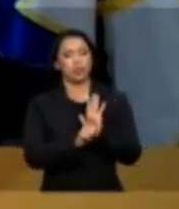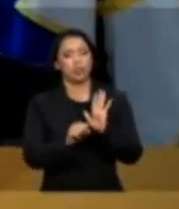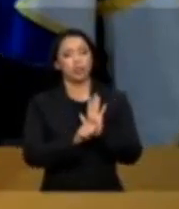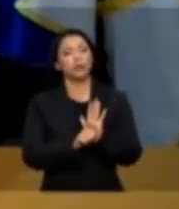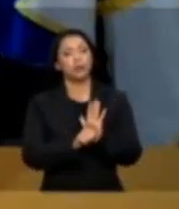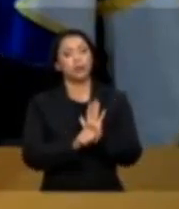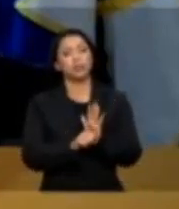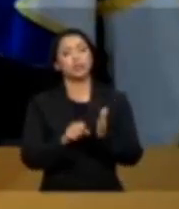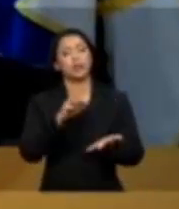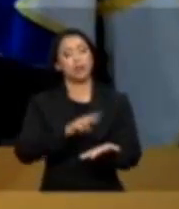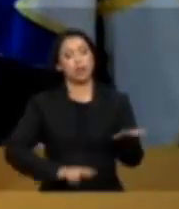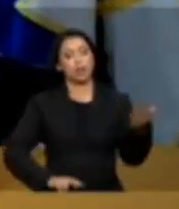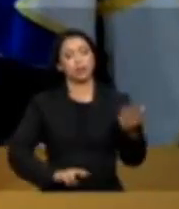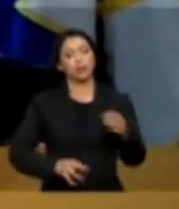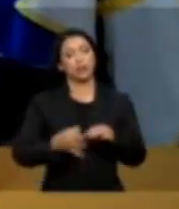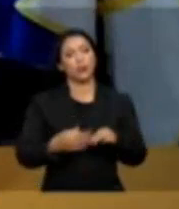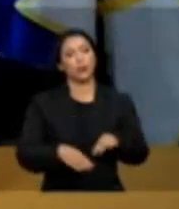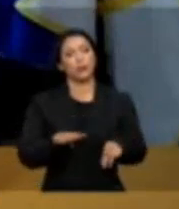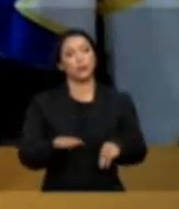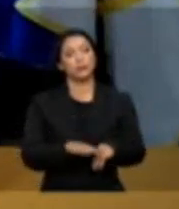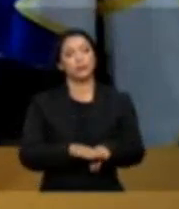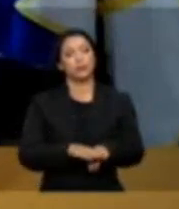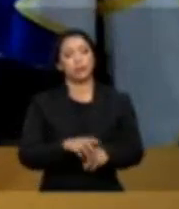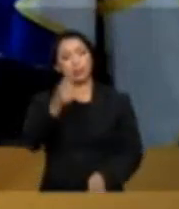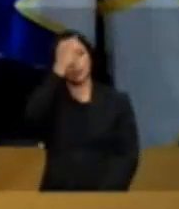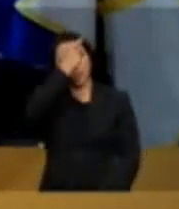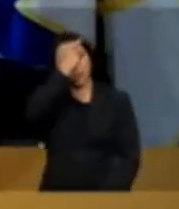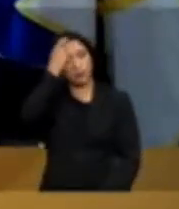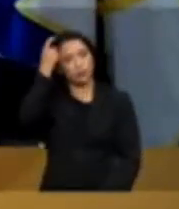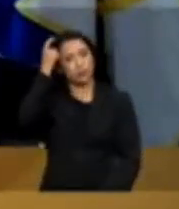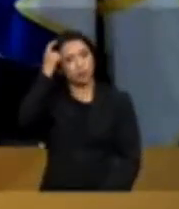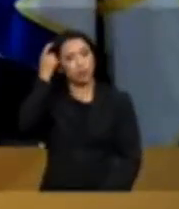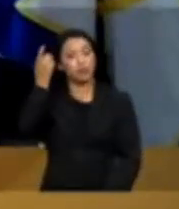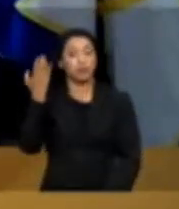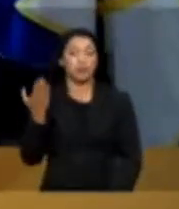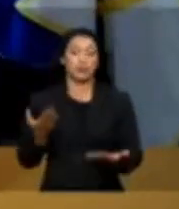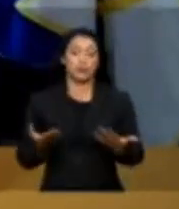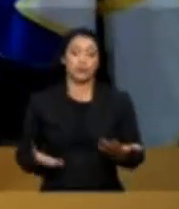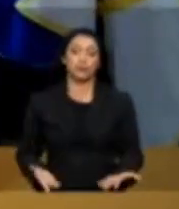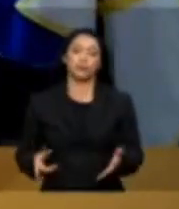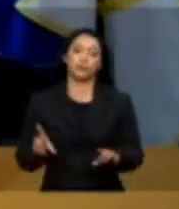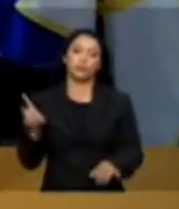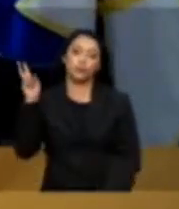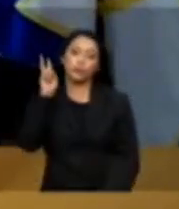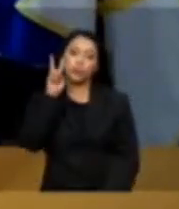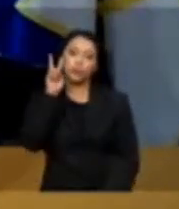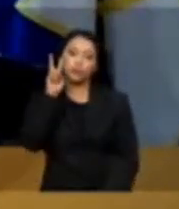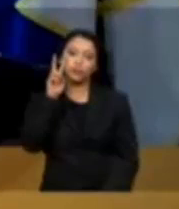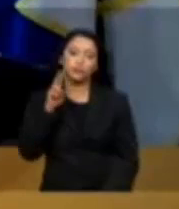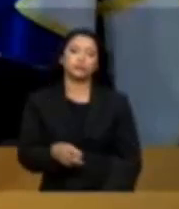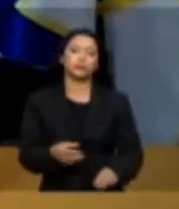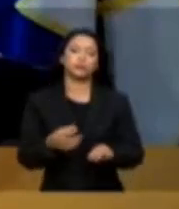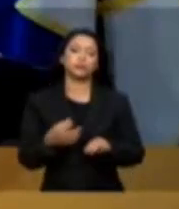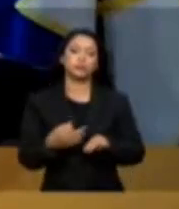29.087, em que foi relator o eminente ministro Ricardo Lewandowski. Porém, como lembrava o eminente